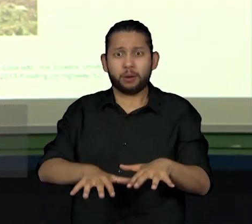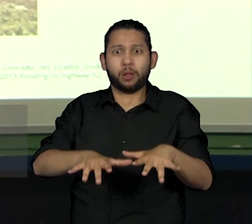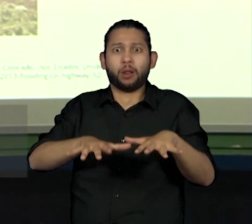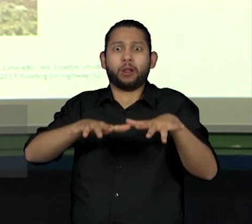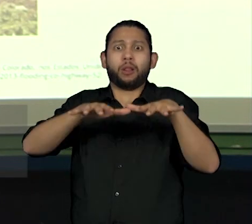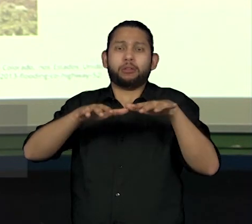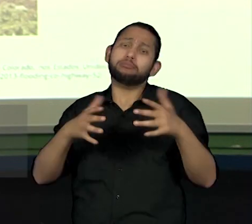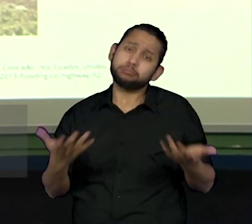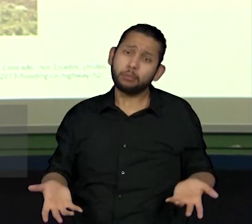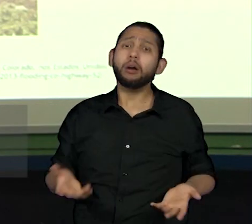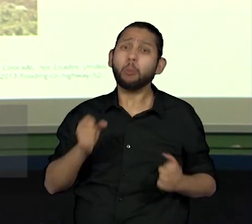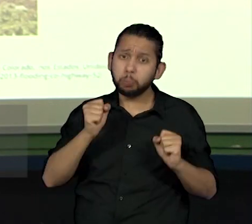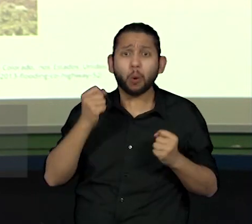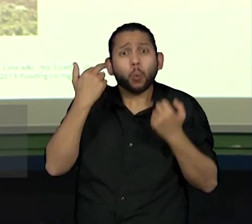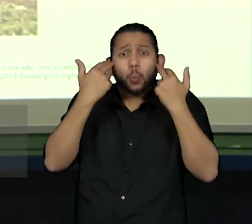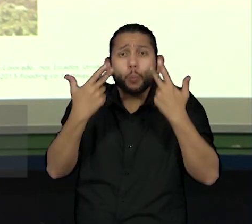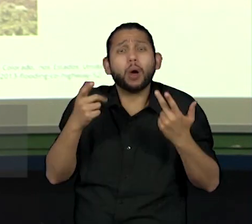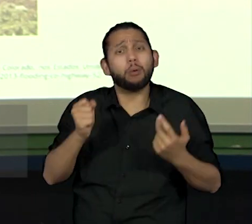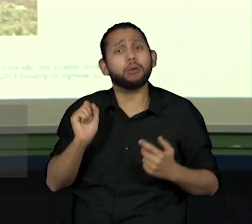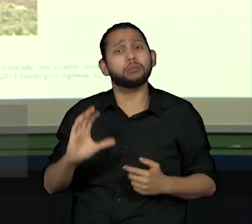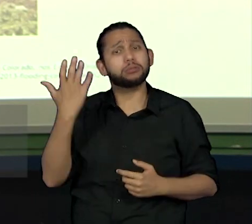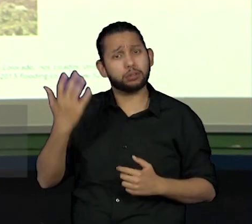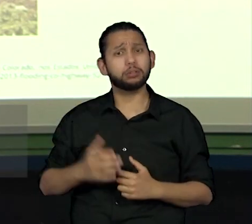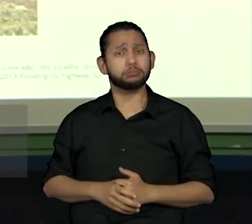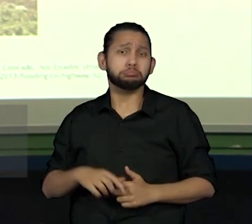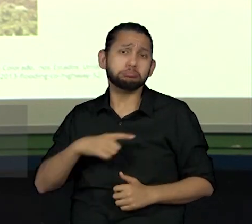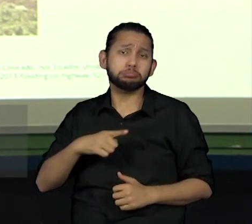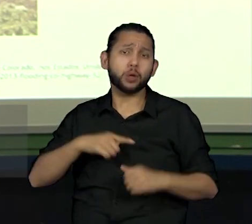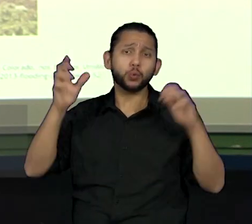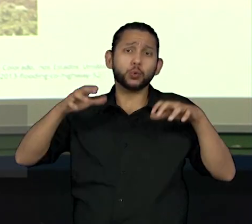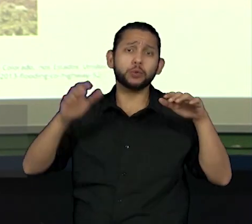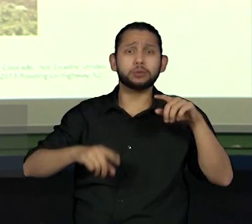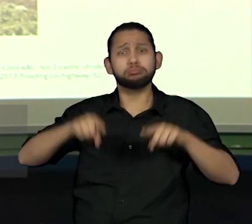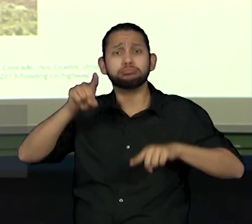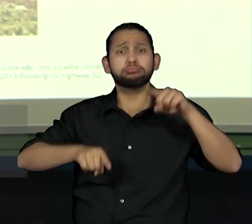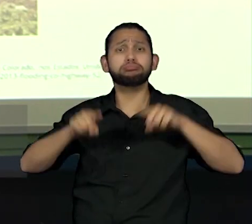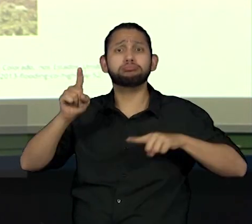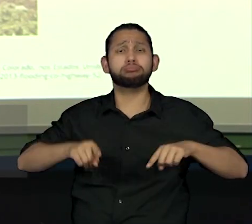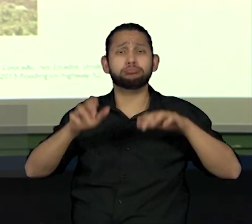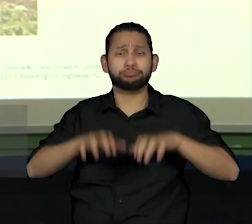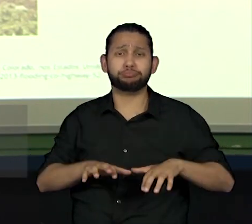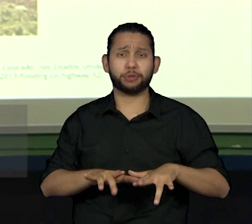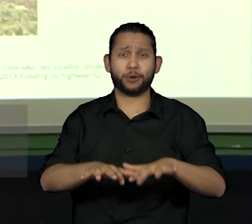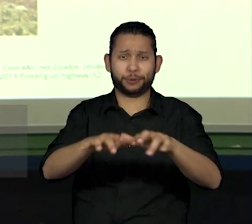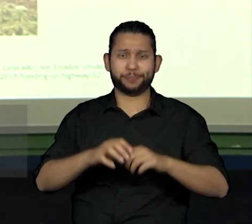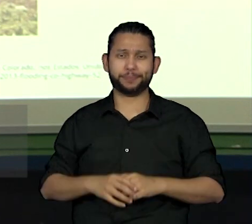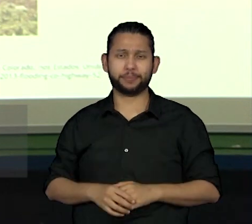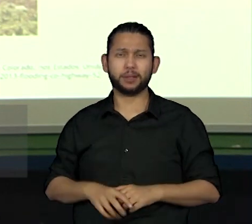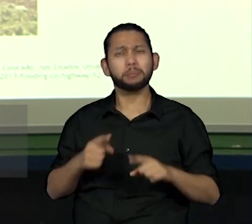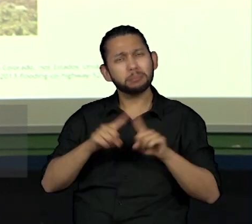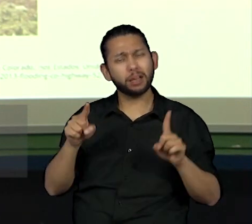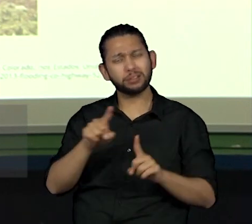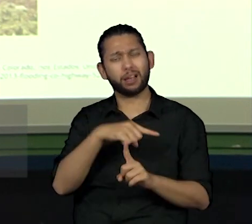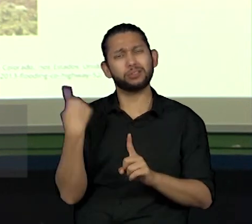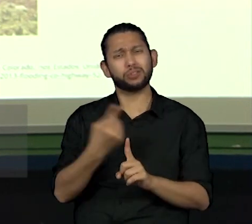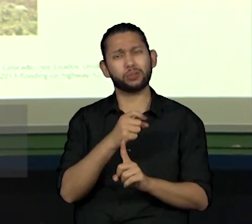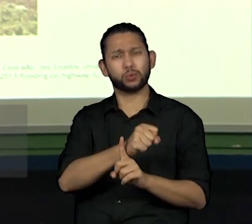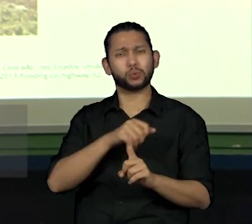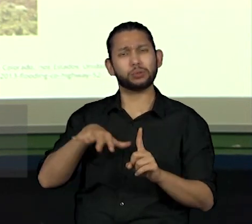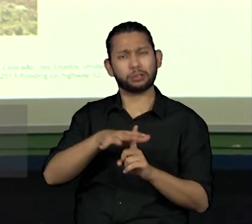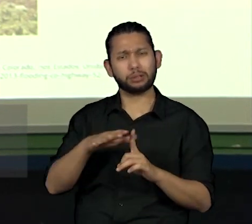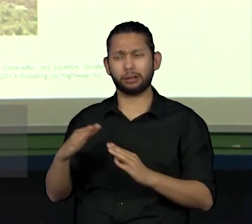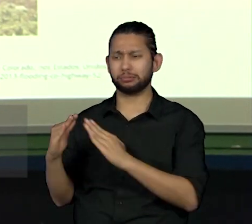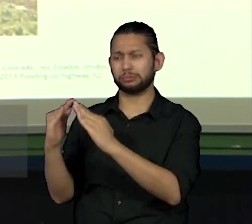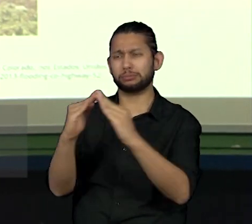Ah, professor, se é natural, por que é um perigo para a sociedade? Porque a sociedade se aproximou dessas áreas